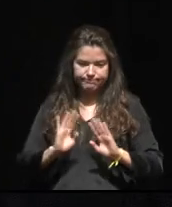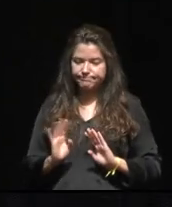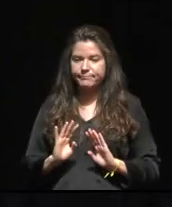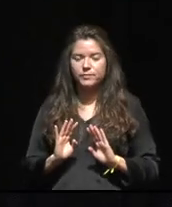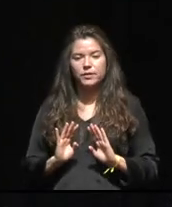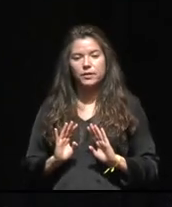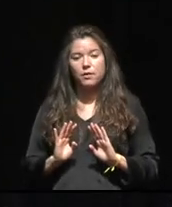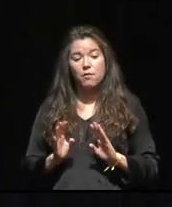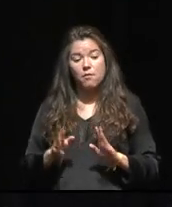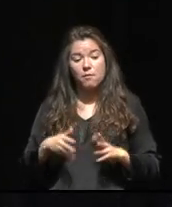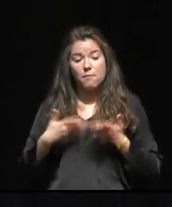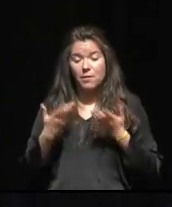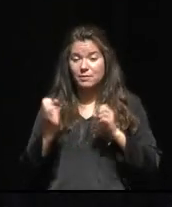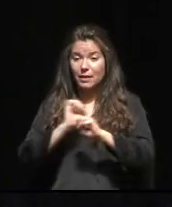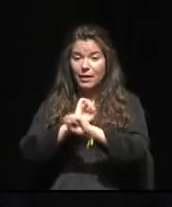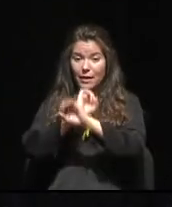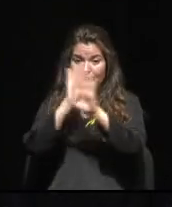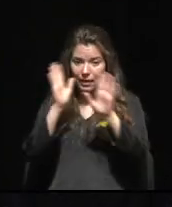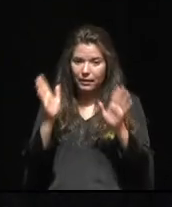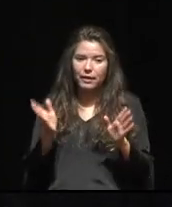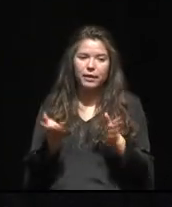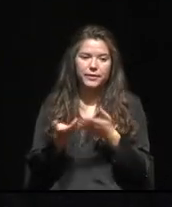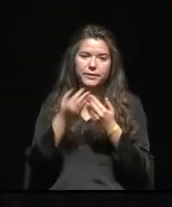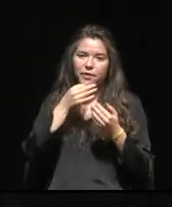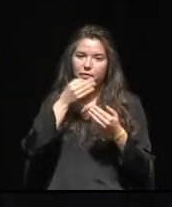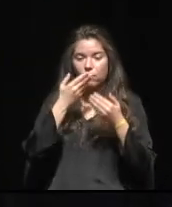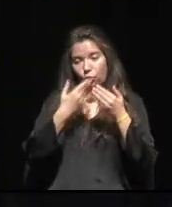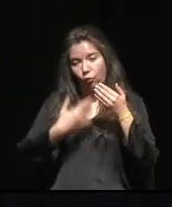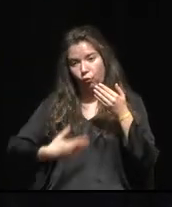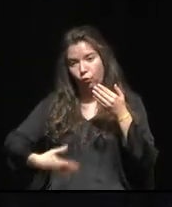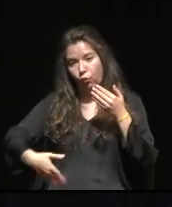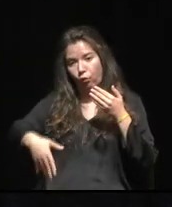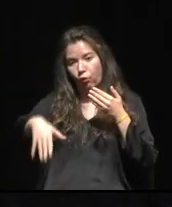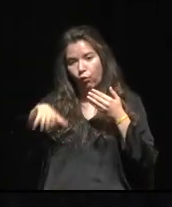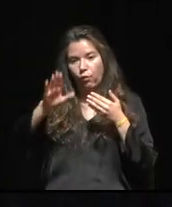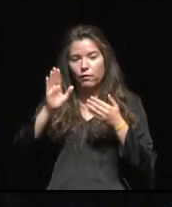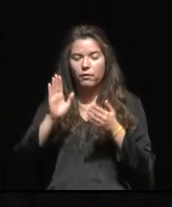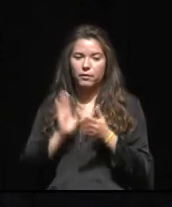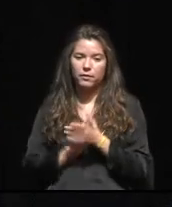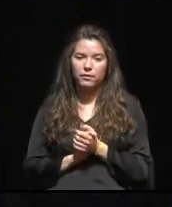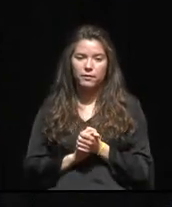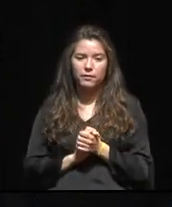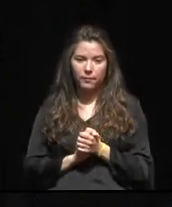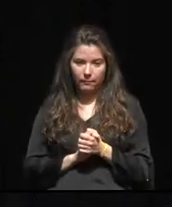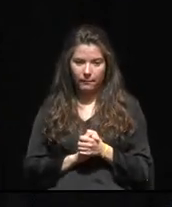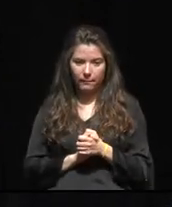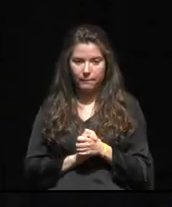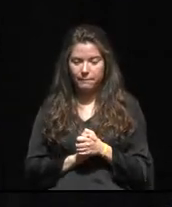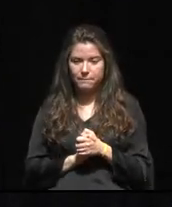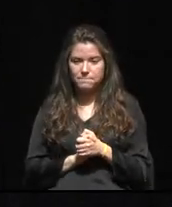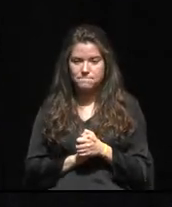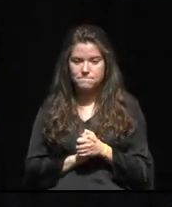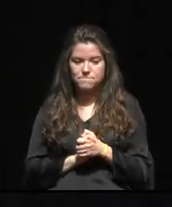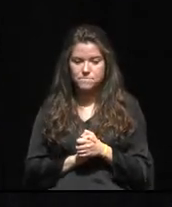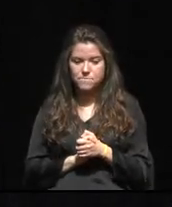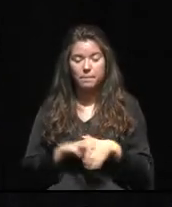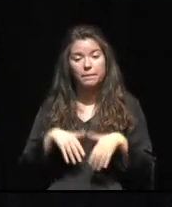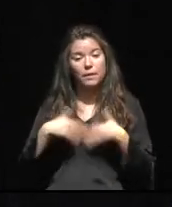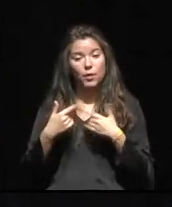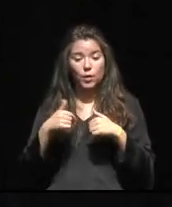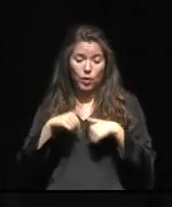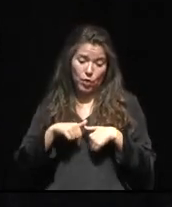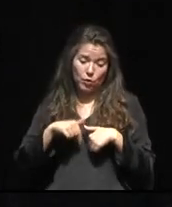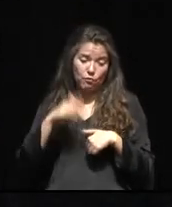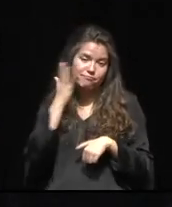de ser muito claro que dava pano para mangas eh portanto vou portanto vou